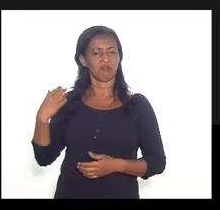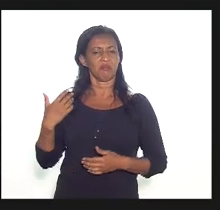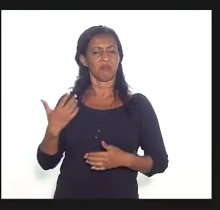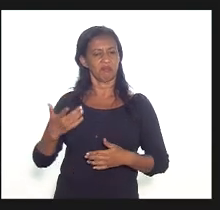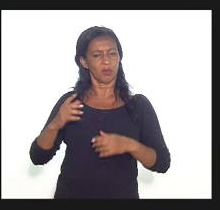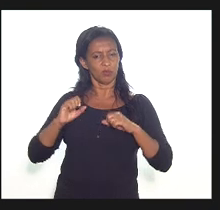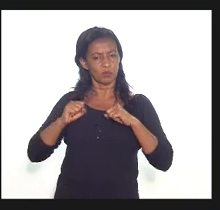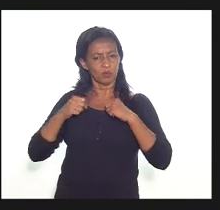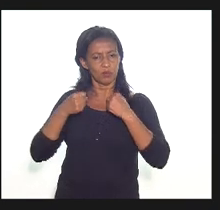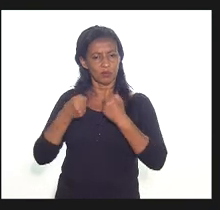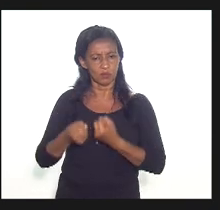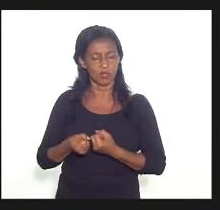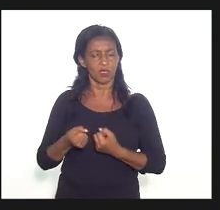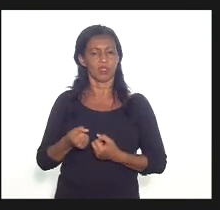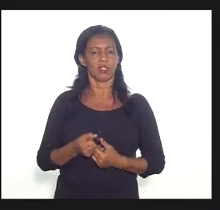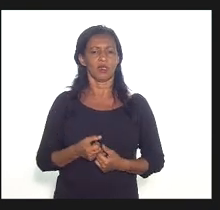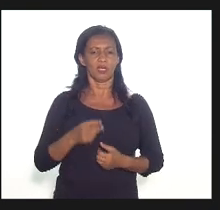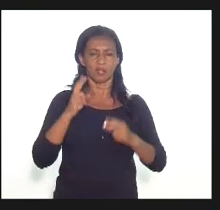em vista que ele também